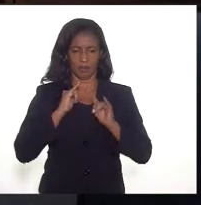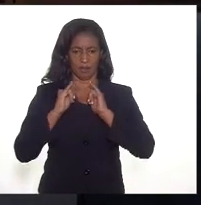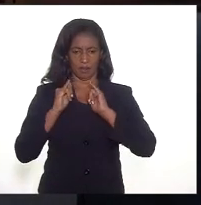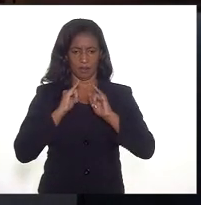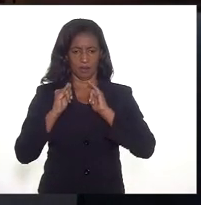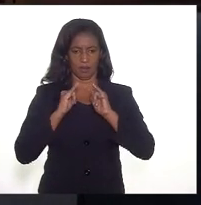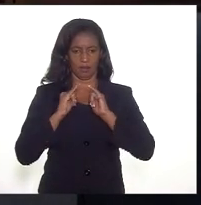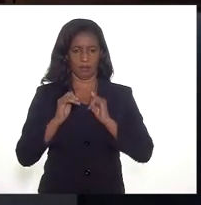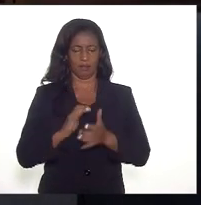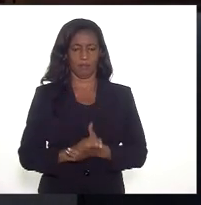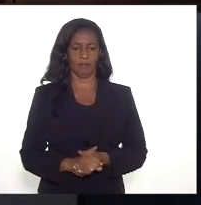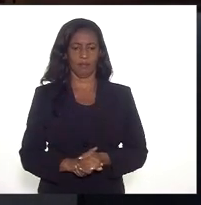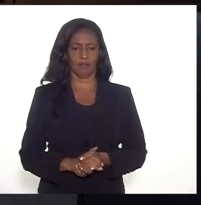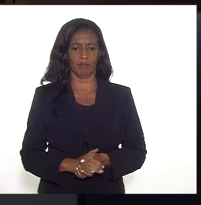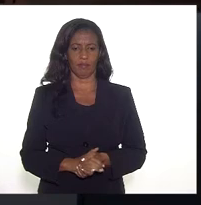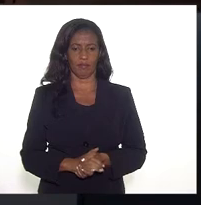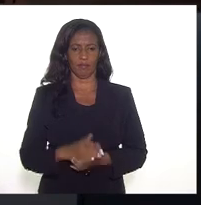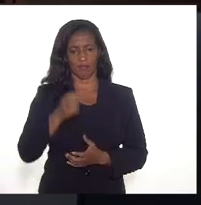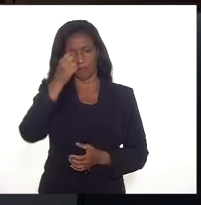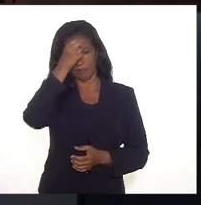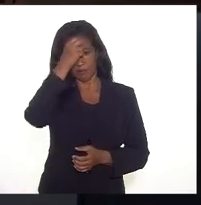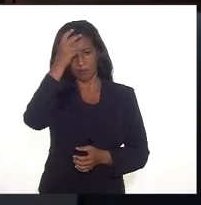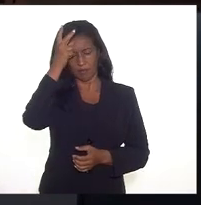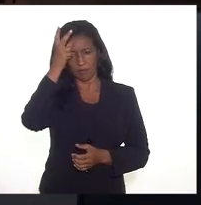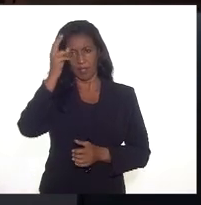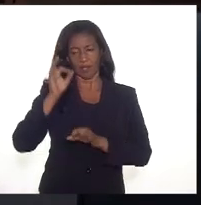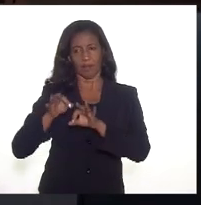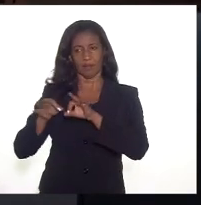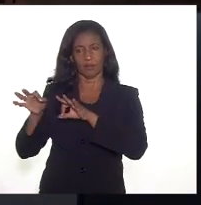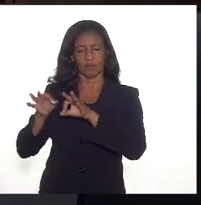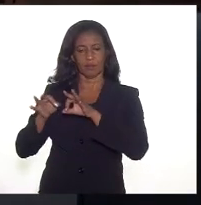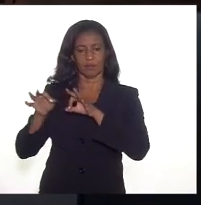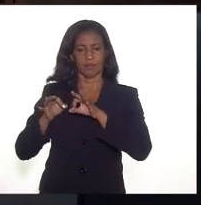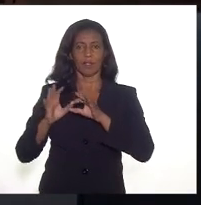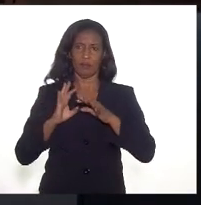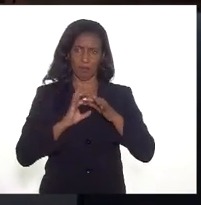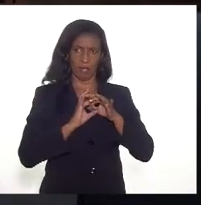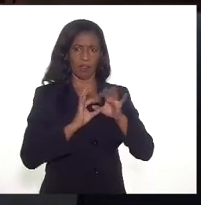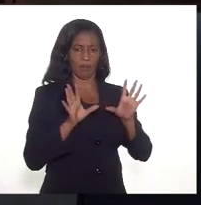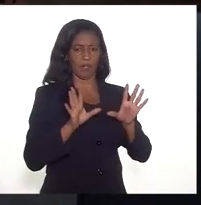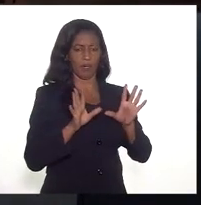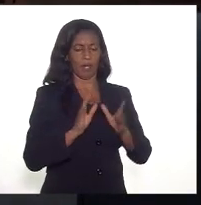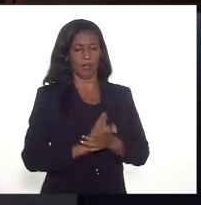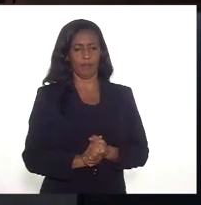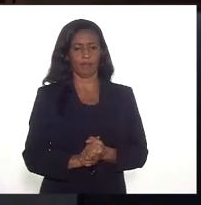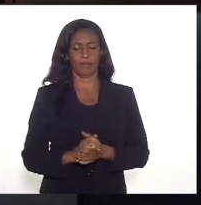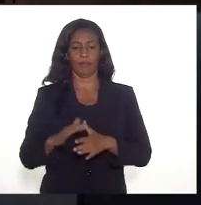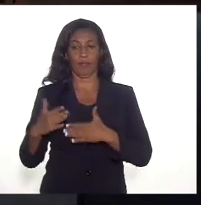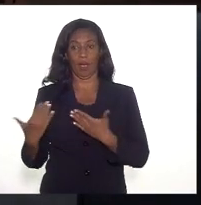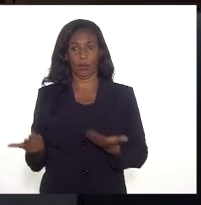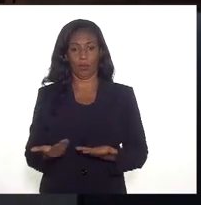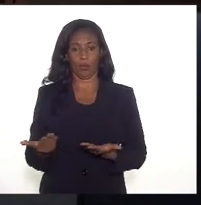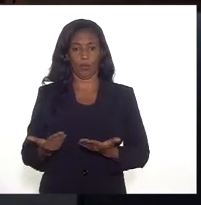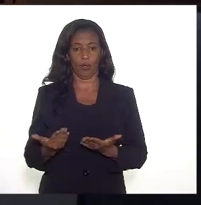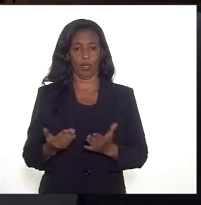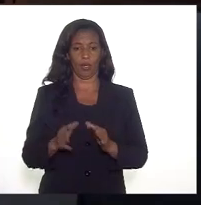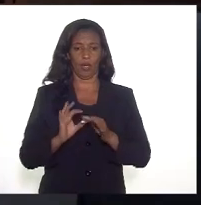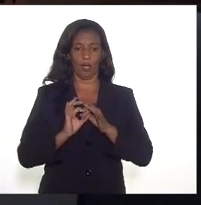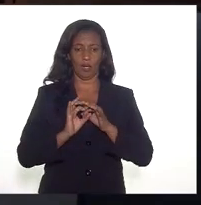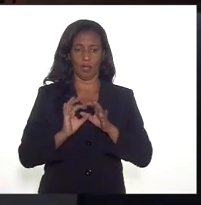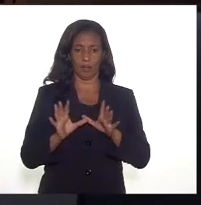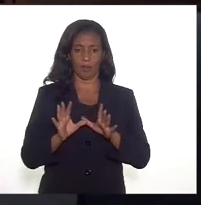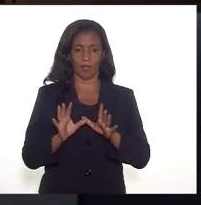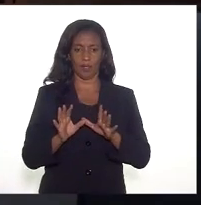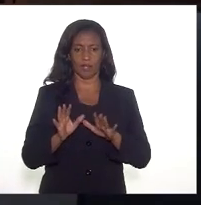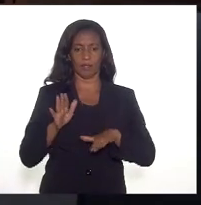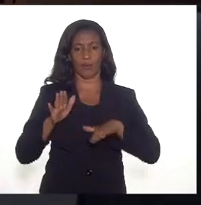A informação é que a prefeitura estava se organizando e disse que vai liberar. Agora, em relação à liberação, aí